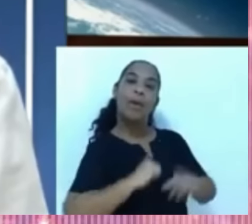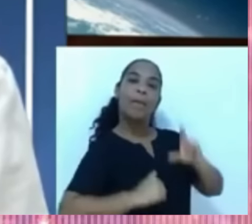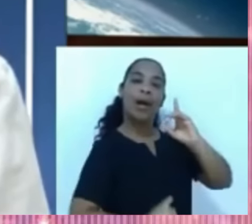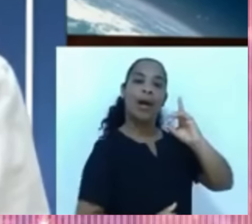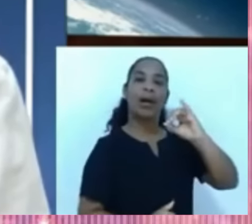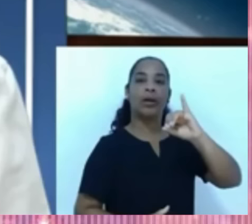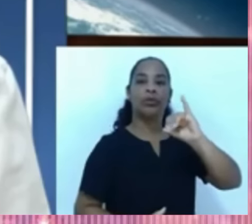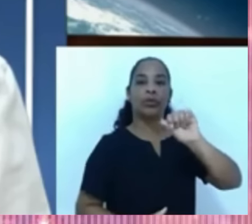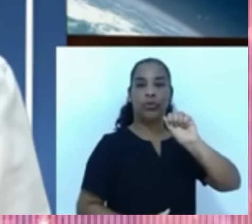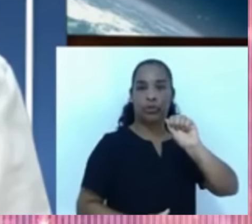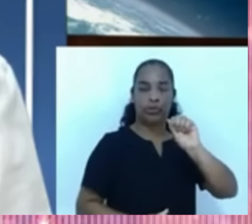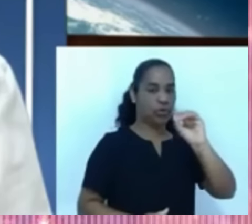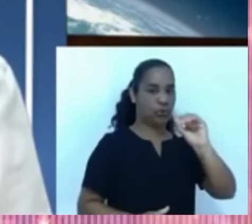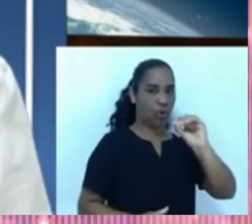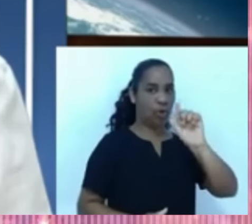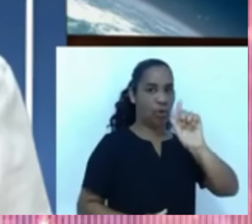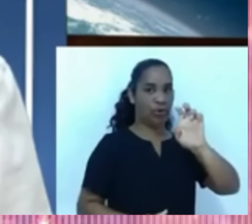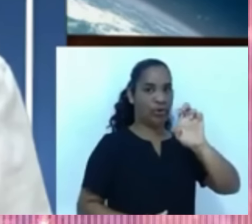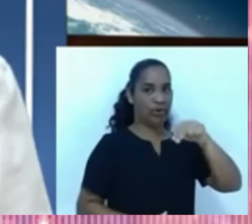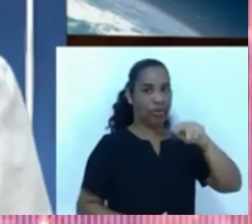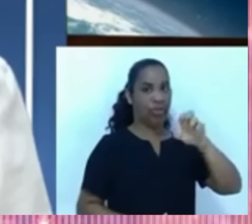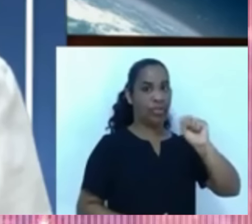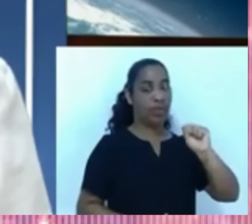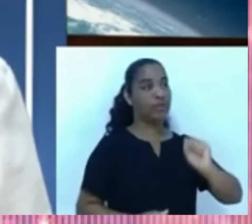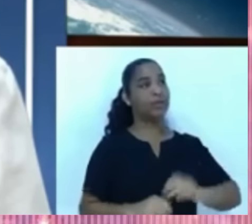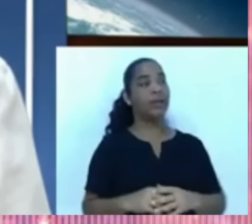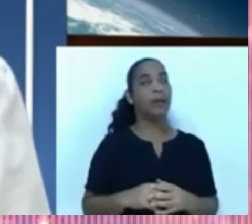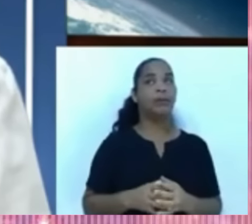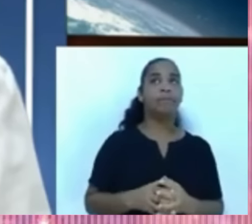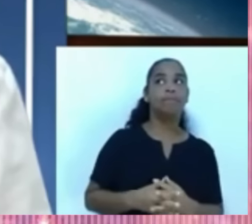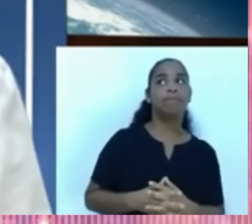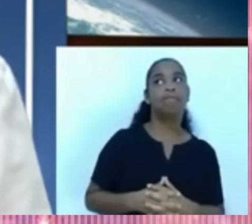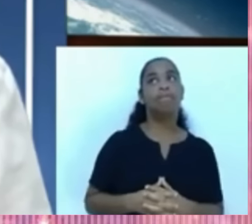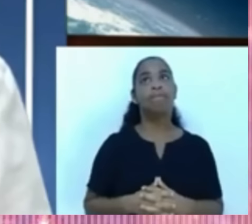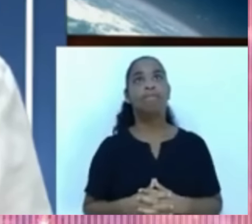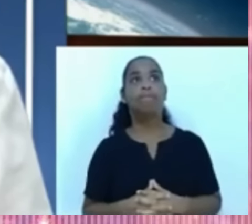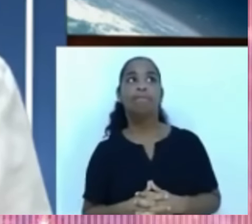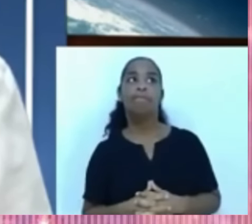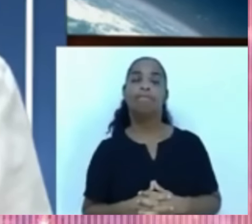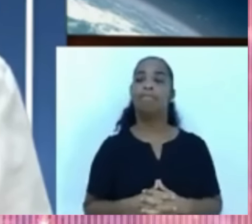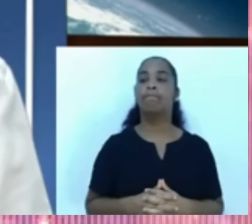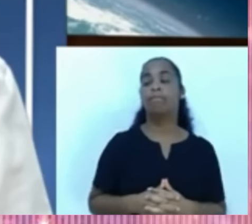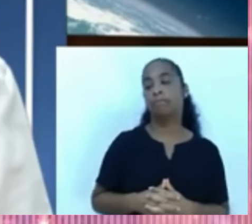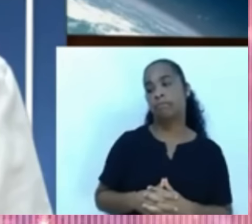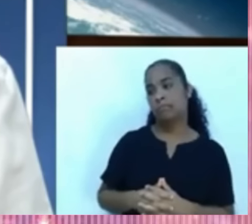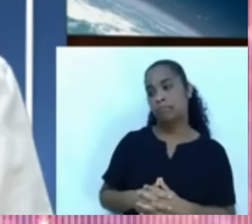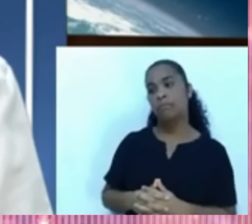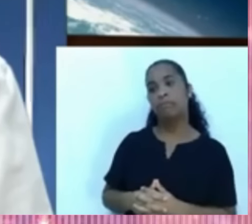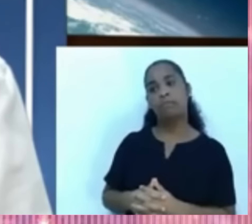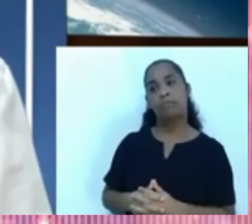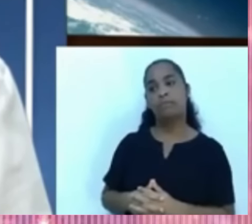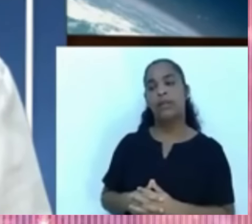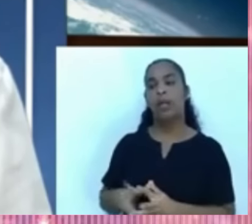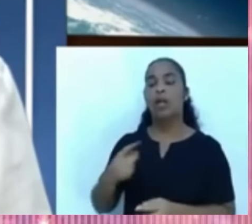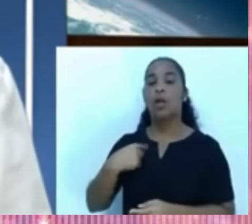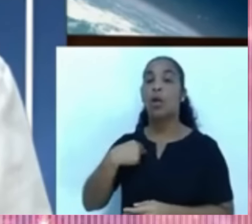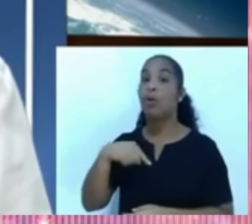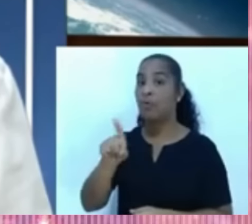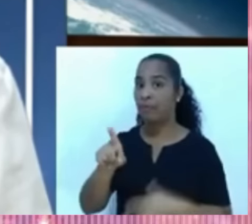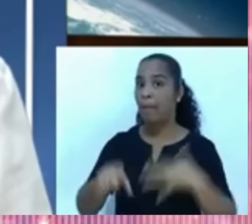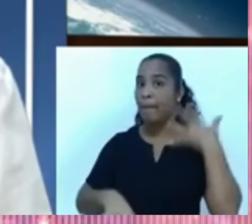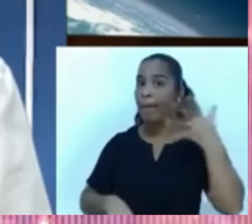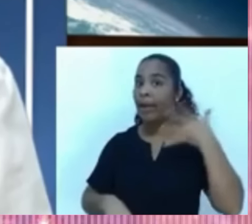orador Central ele meditou um pouco e respondeu mas para um desempenho dessa ordem